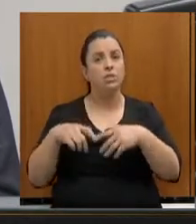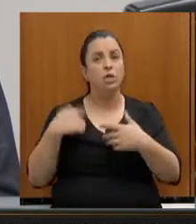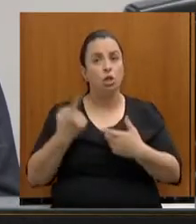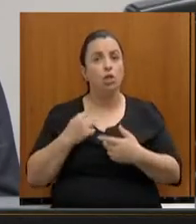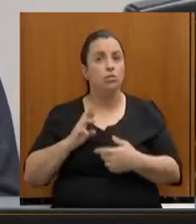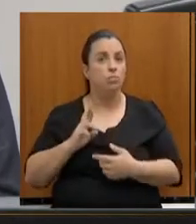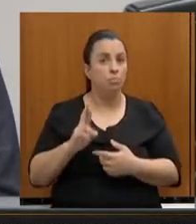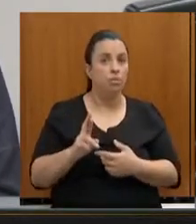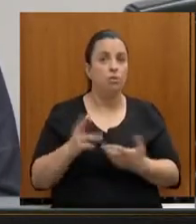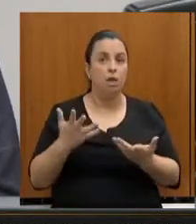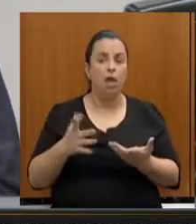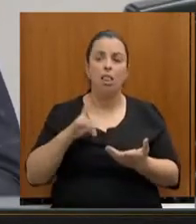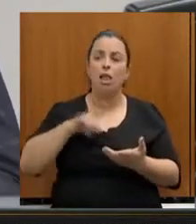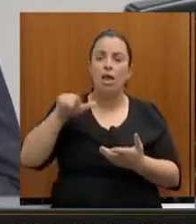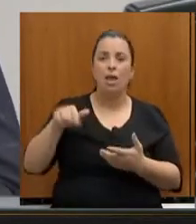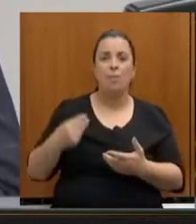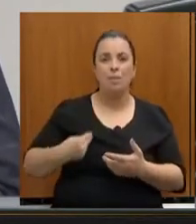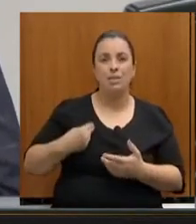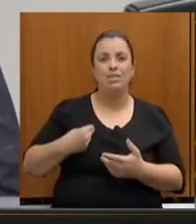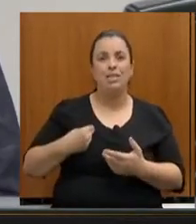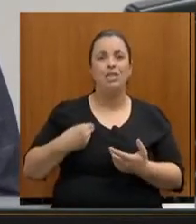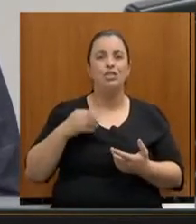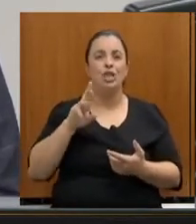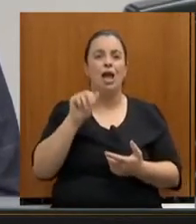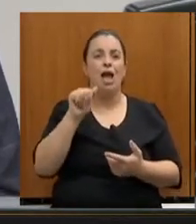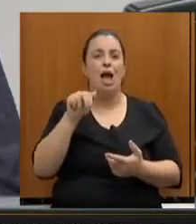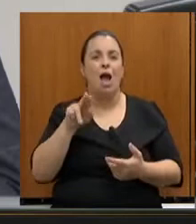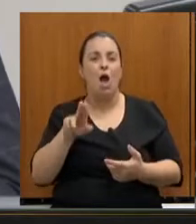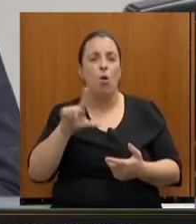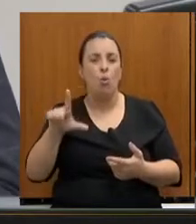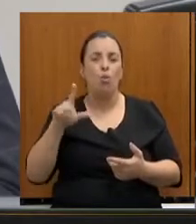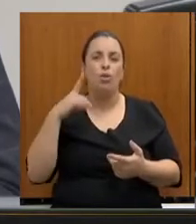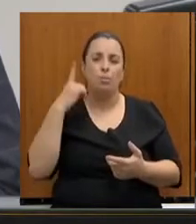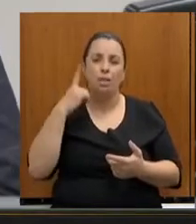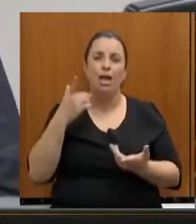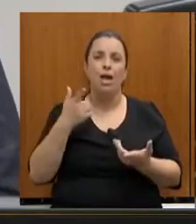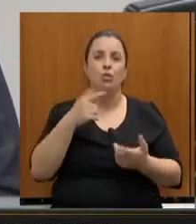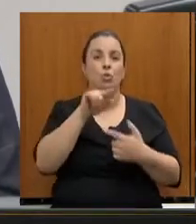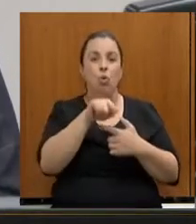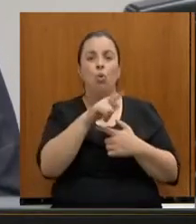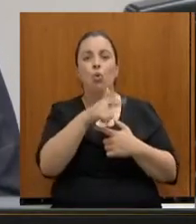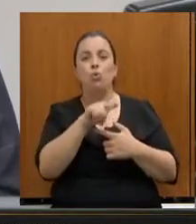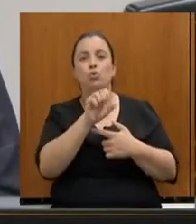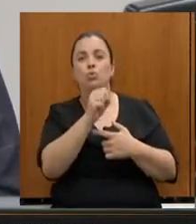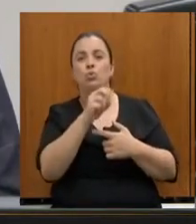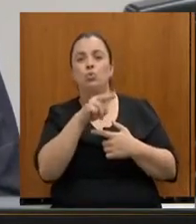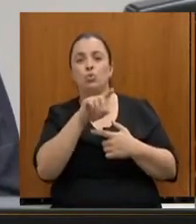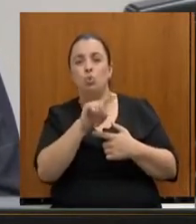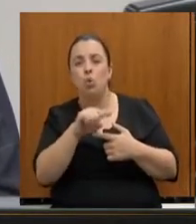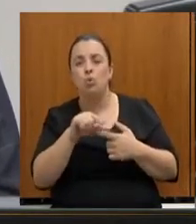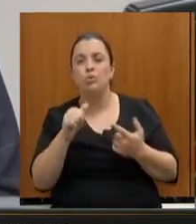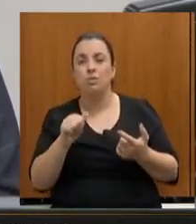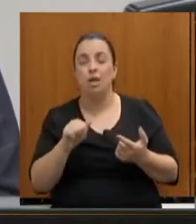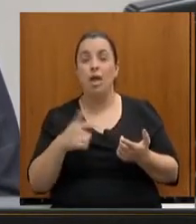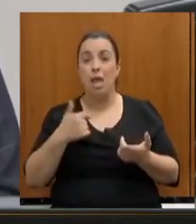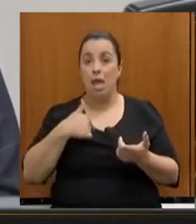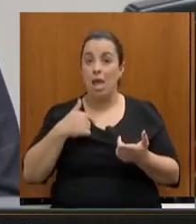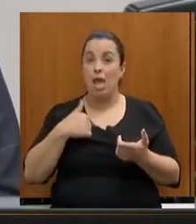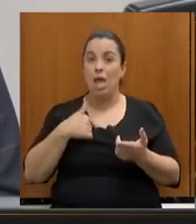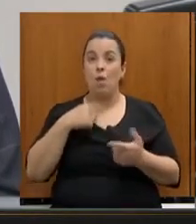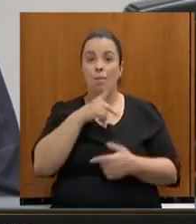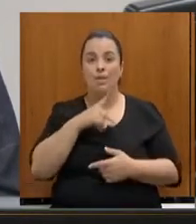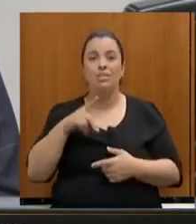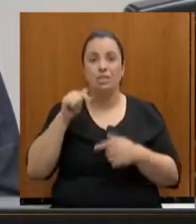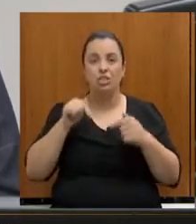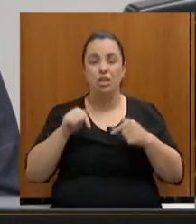representamos aqui o deputado Raul Belém Deputado Sávio Souza Cruz eu como presidente desta casa tem uma grande apreço pelo